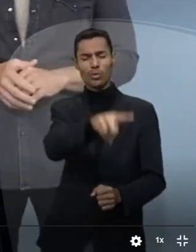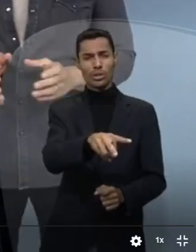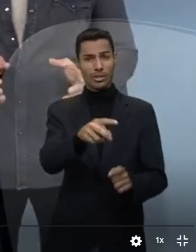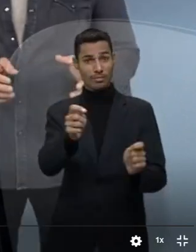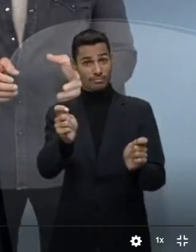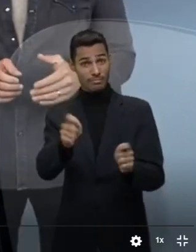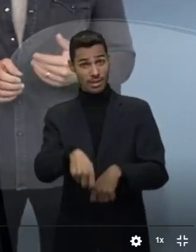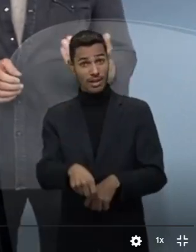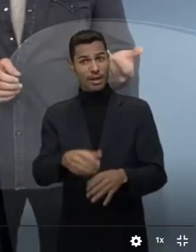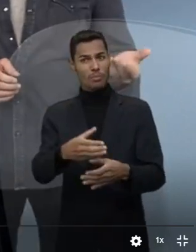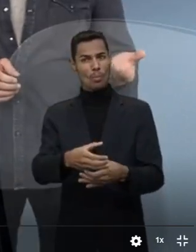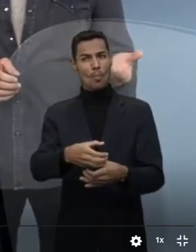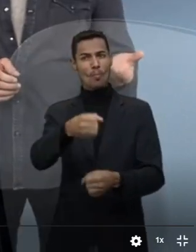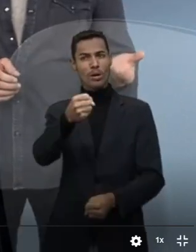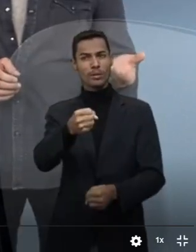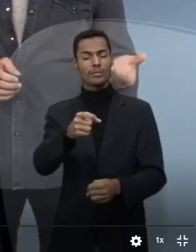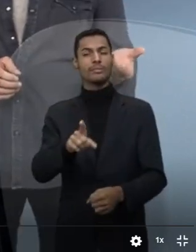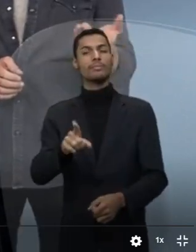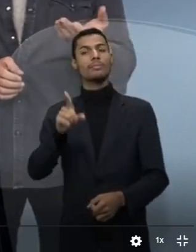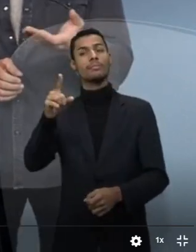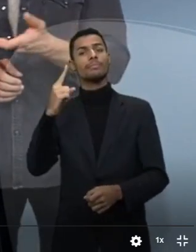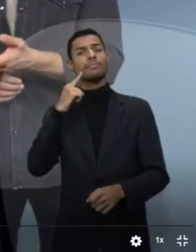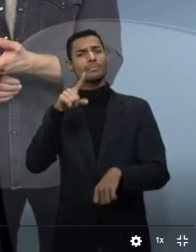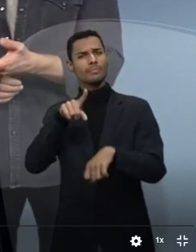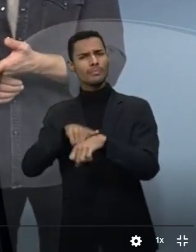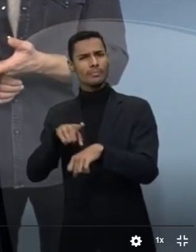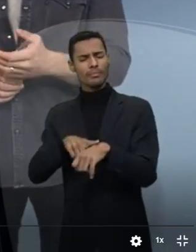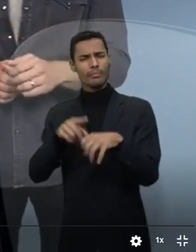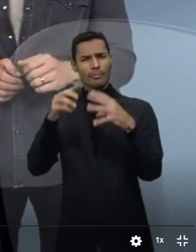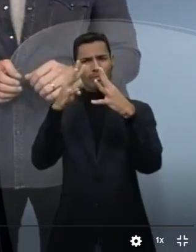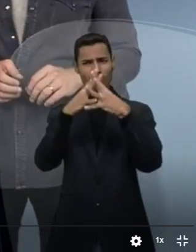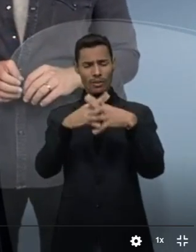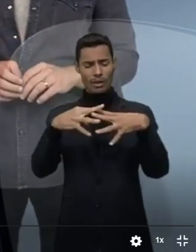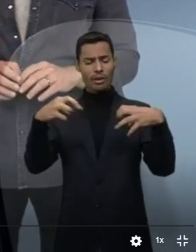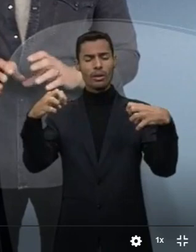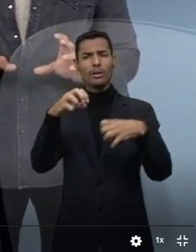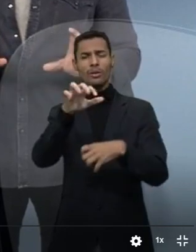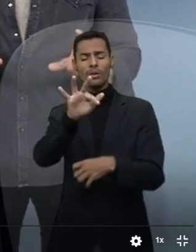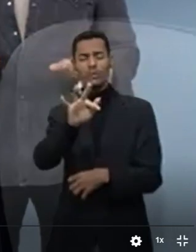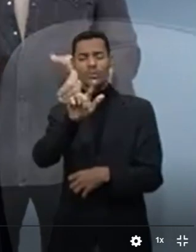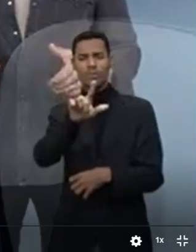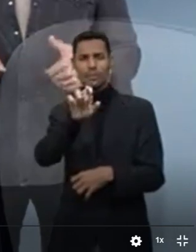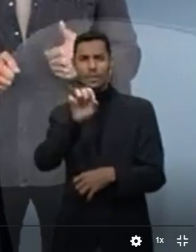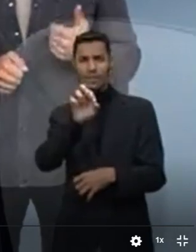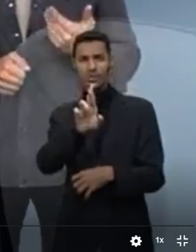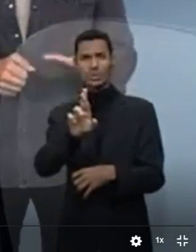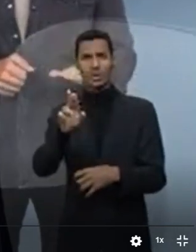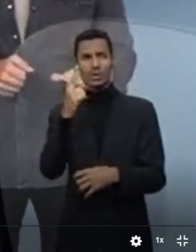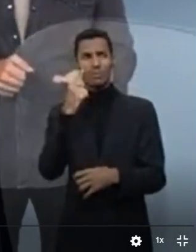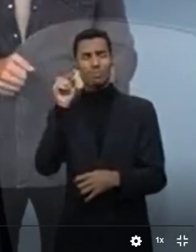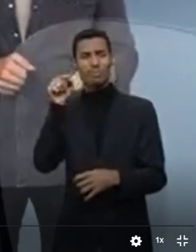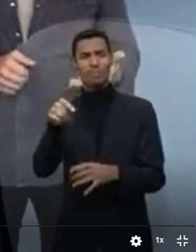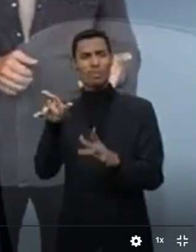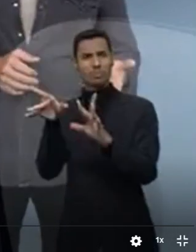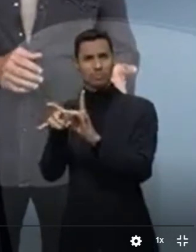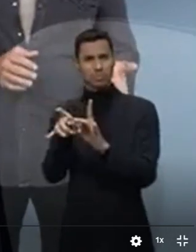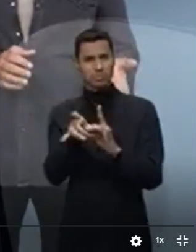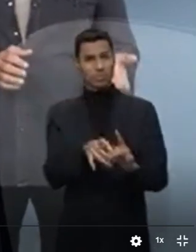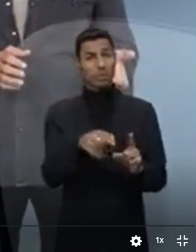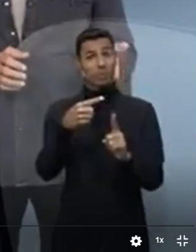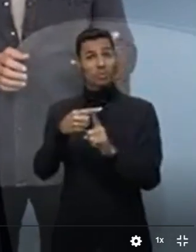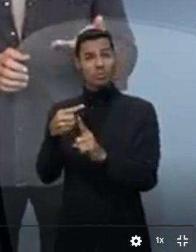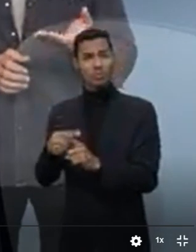vigas. No caso da solicitação relacionada ao momento fletor, é calculada uma armadura longitudinal.